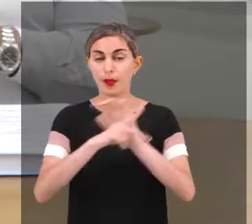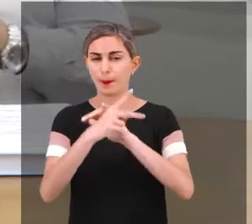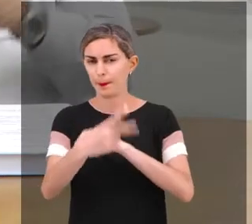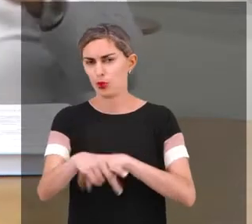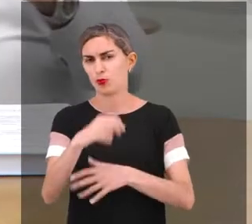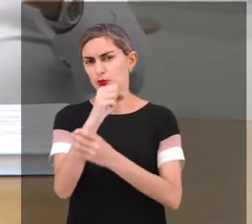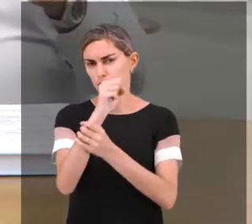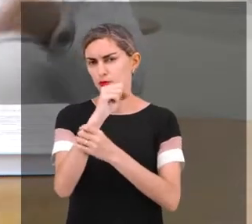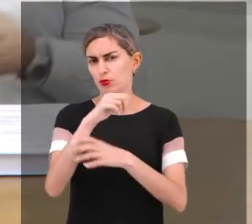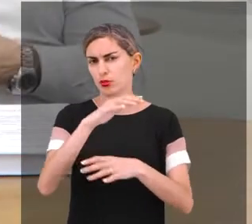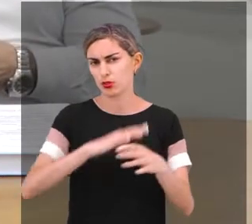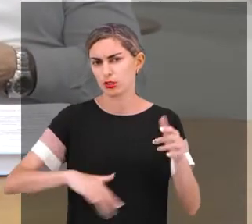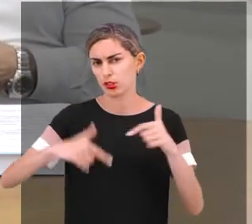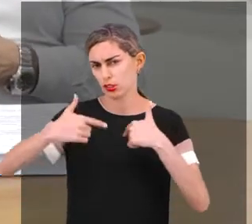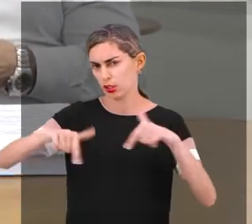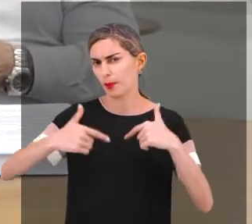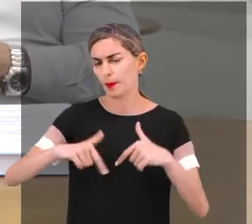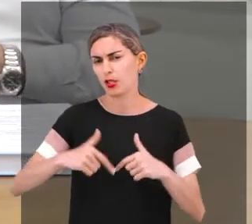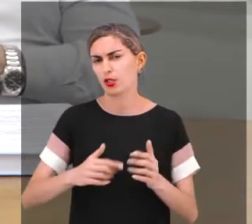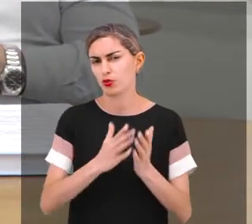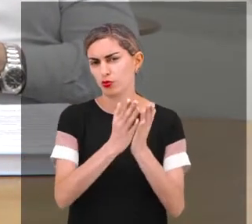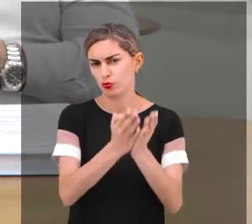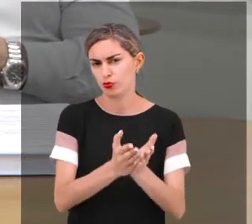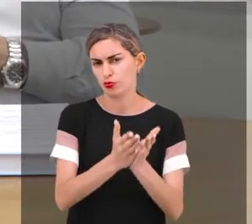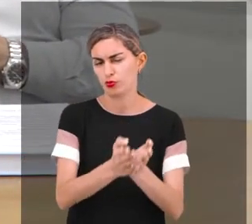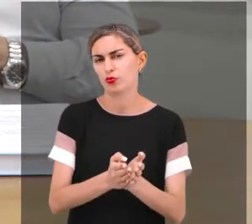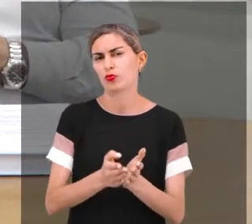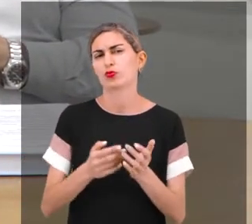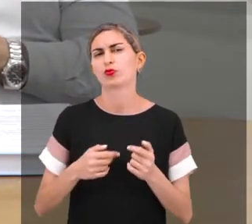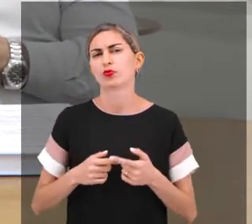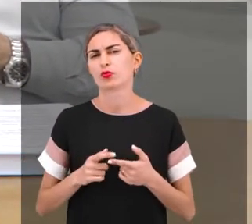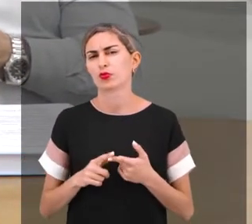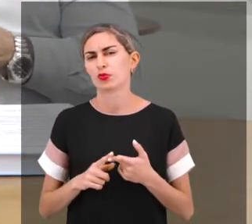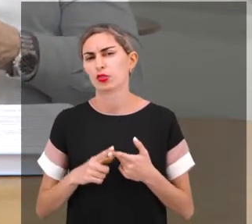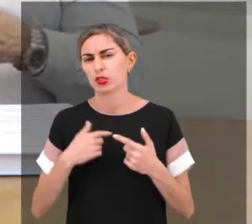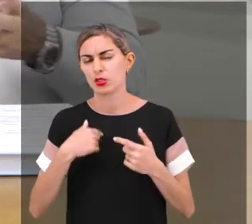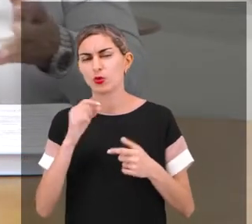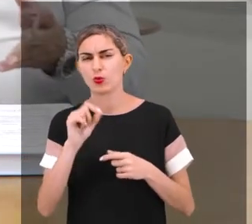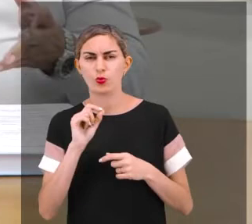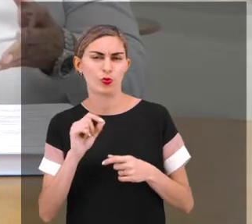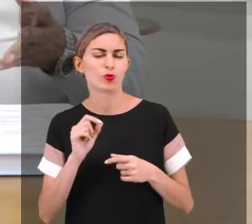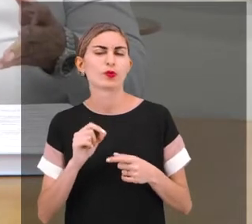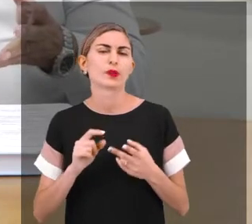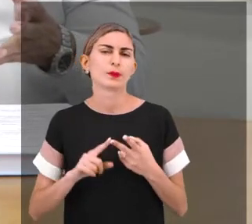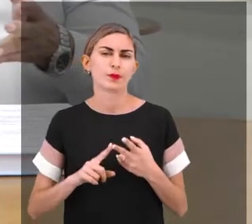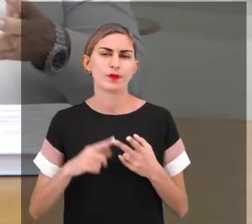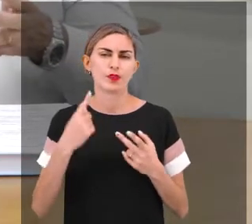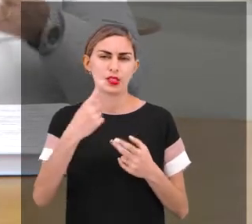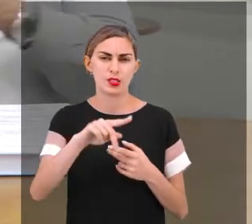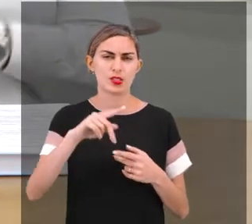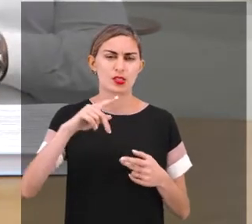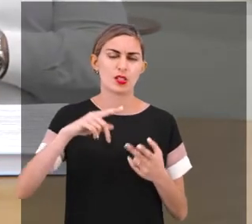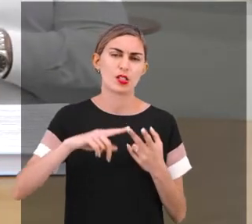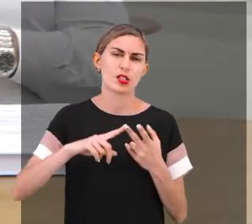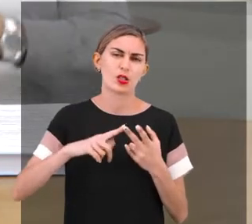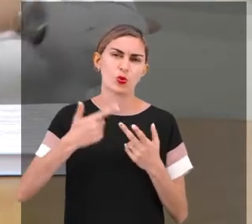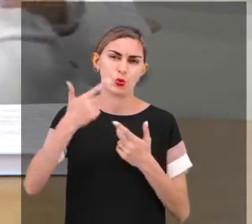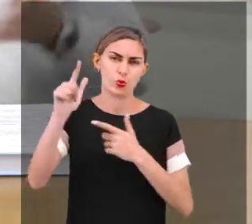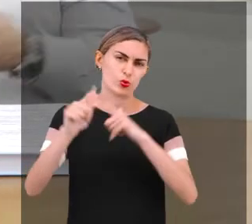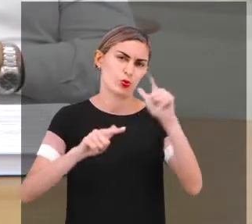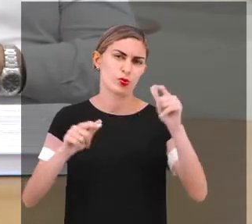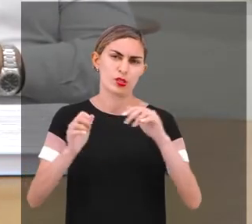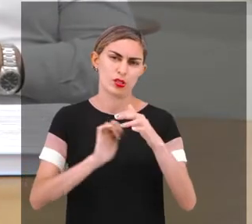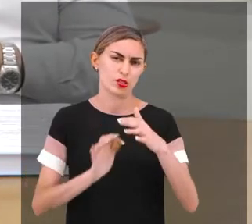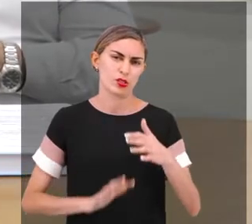especializados em segurança do trabalho portuário e aquaviário, não é, que seria como se fosse o SESMIT em